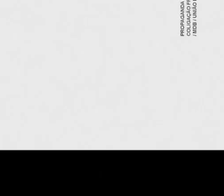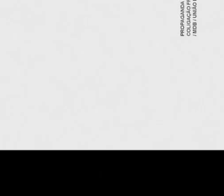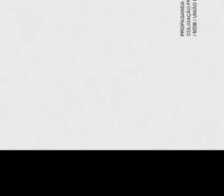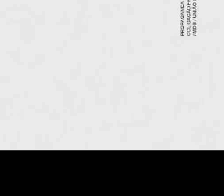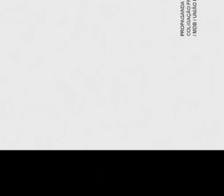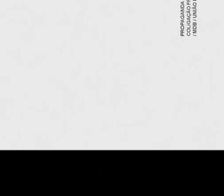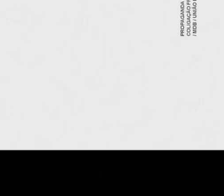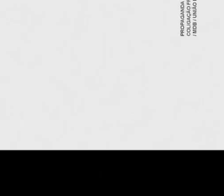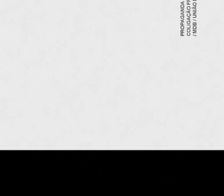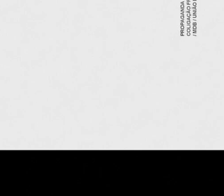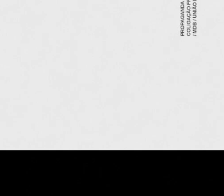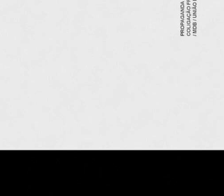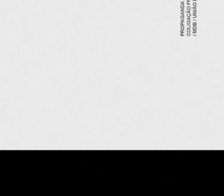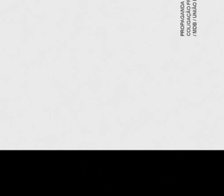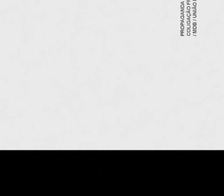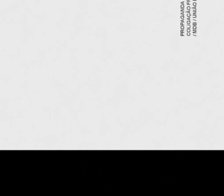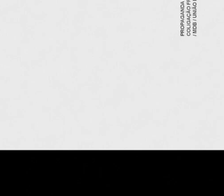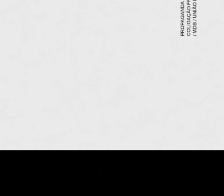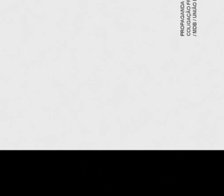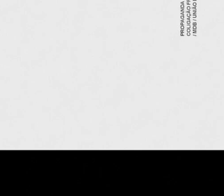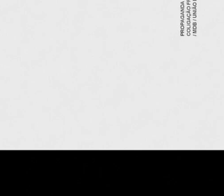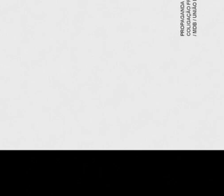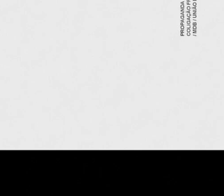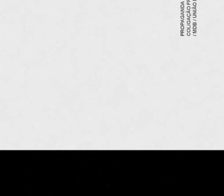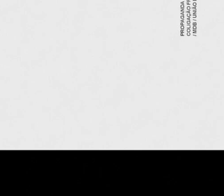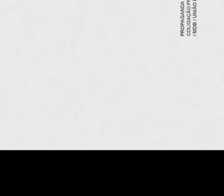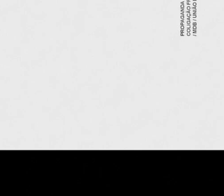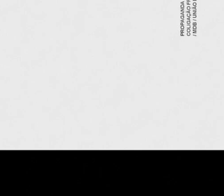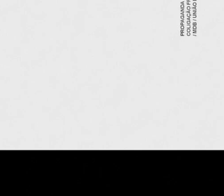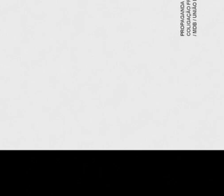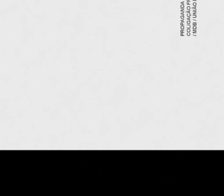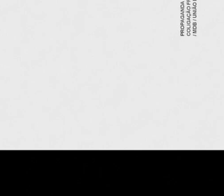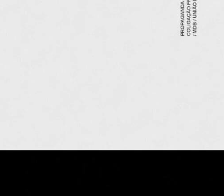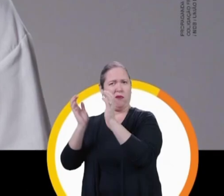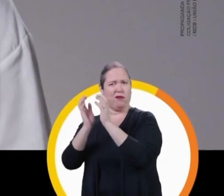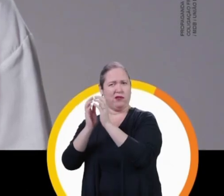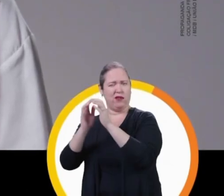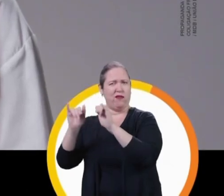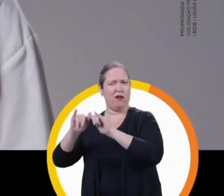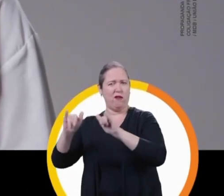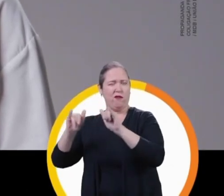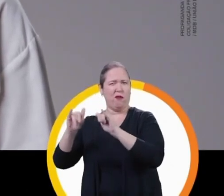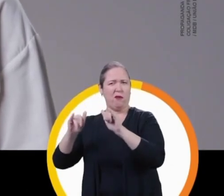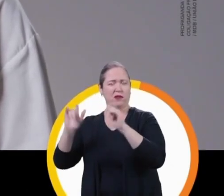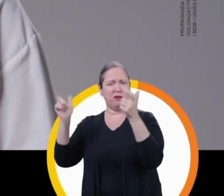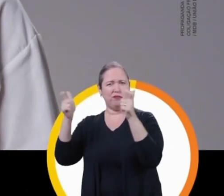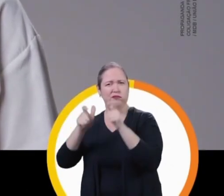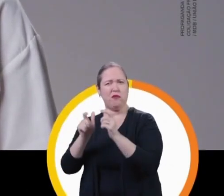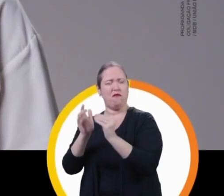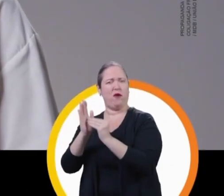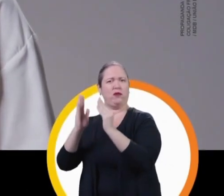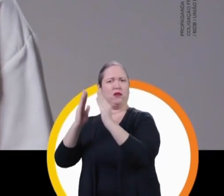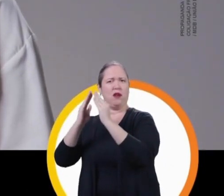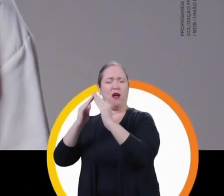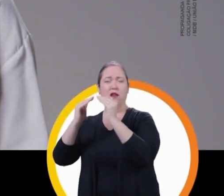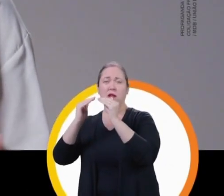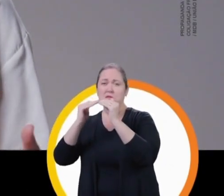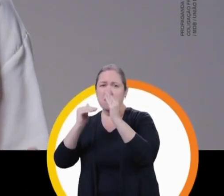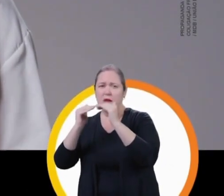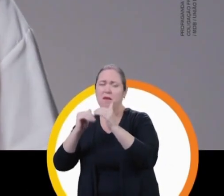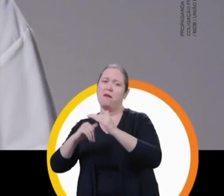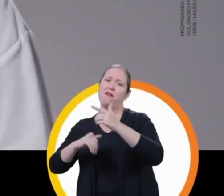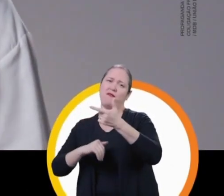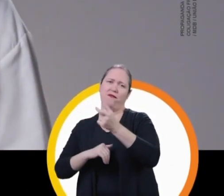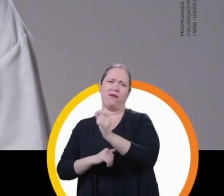Direito de resposta da Frente Popular do Recife contra a campanha de Daniel Coelho. O Recife reduziu o déficit de moradia em mais